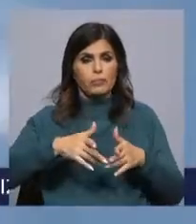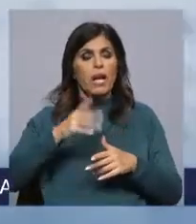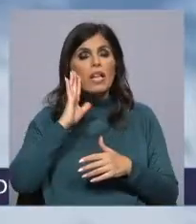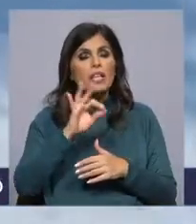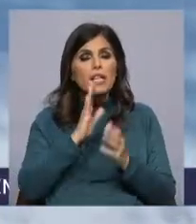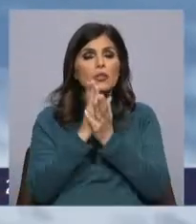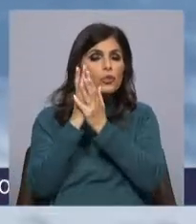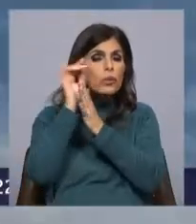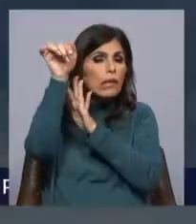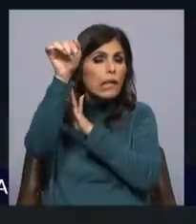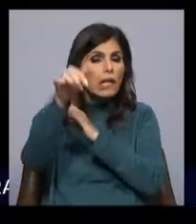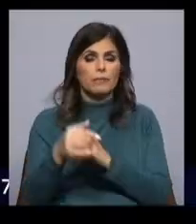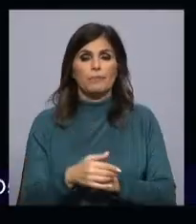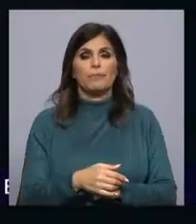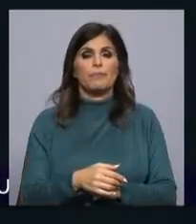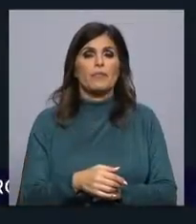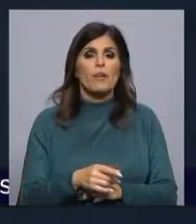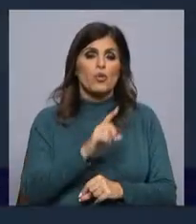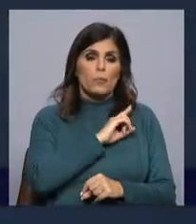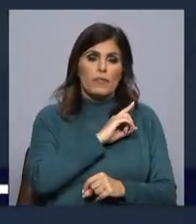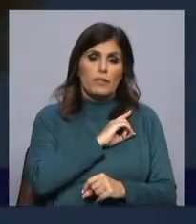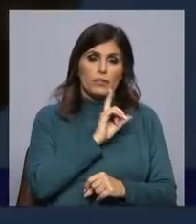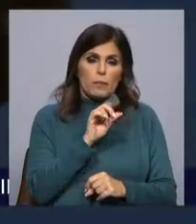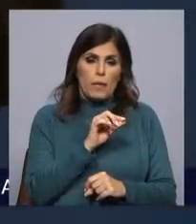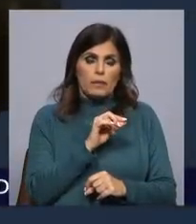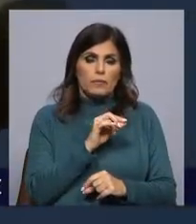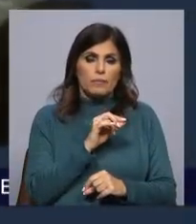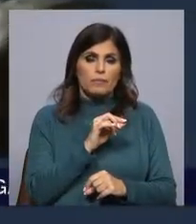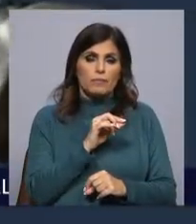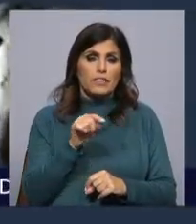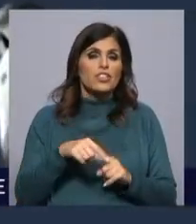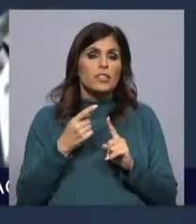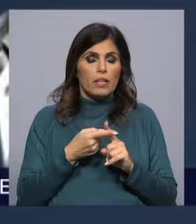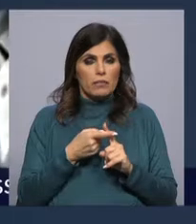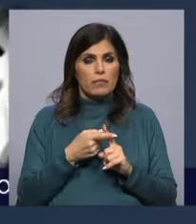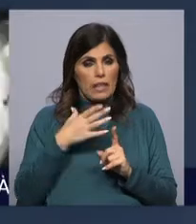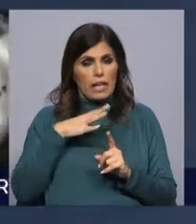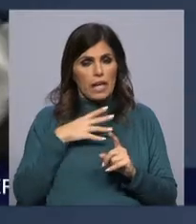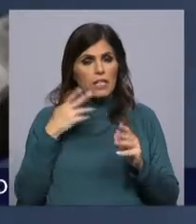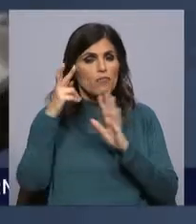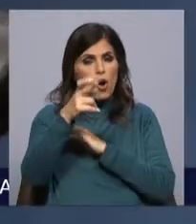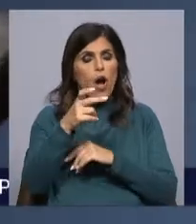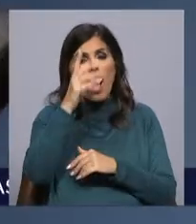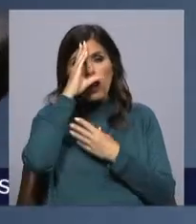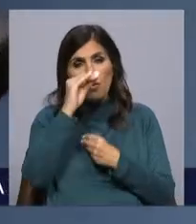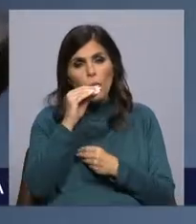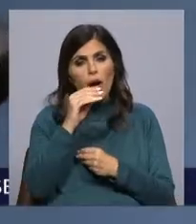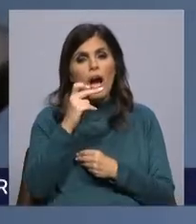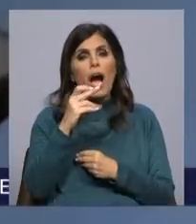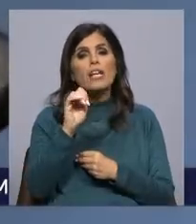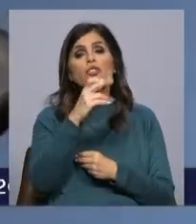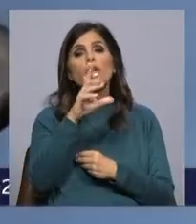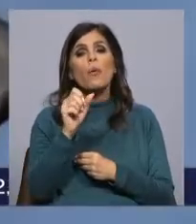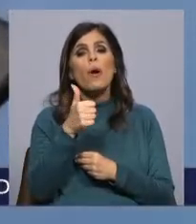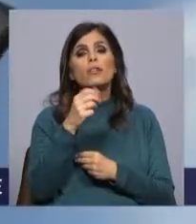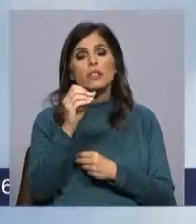polo lunar. Os privados também apostam para este ano, para chegarem à Lua, nomeadamente a Astrobotic, com o seu